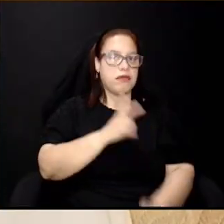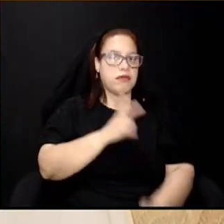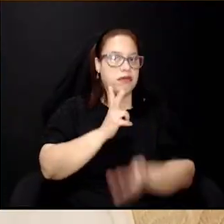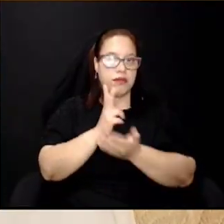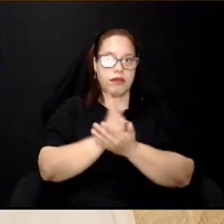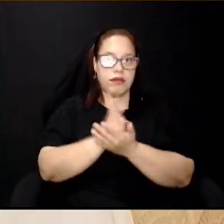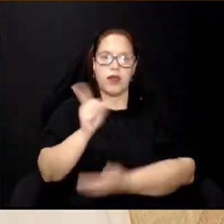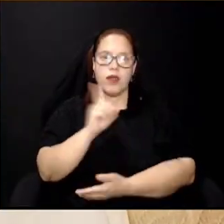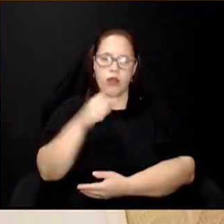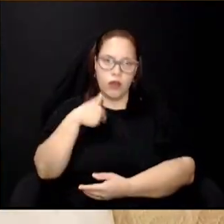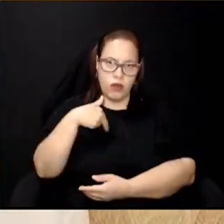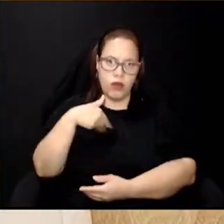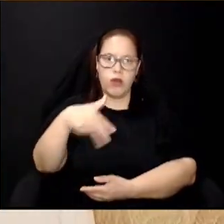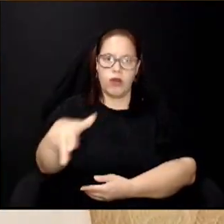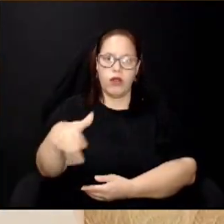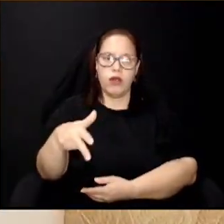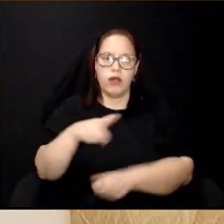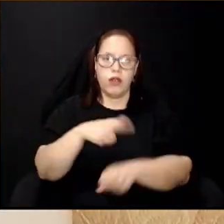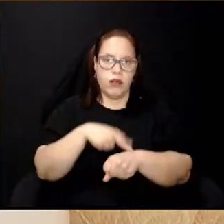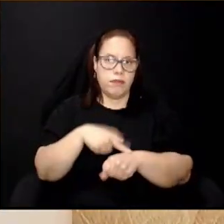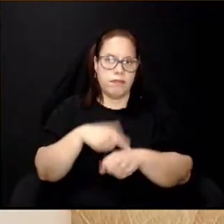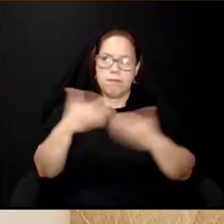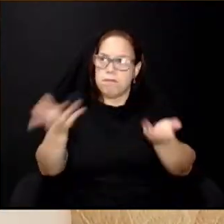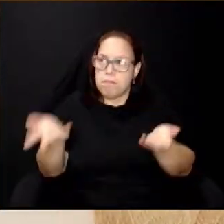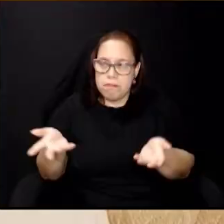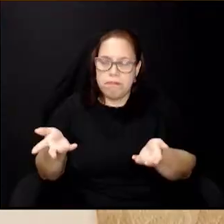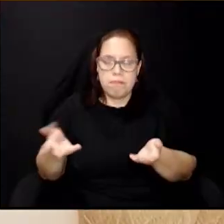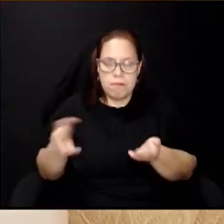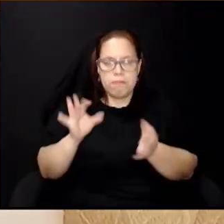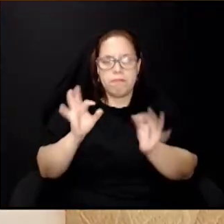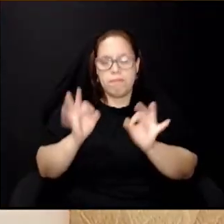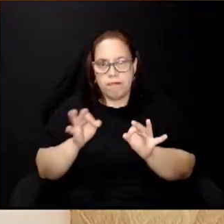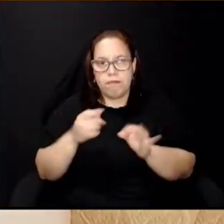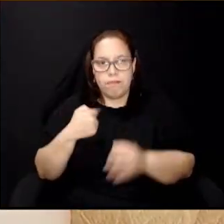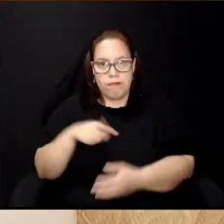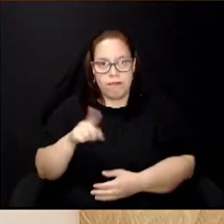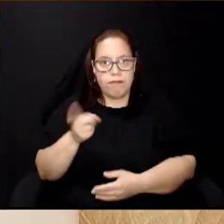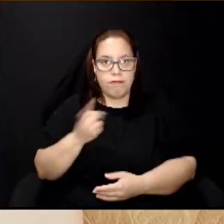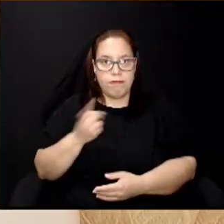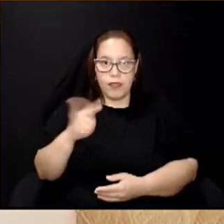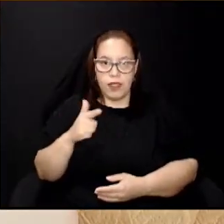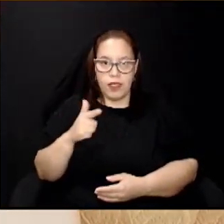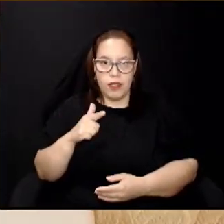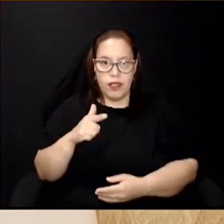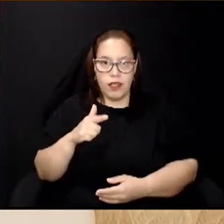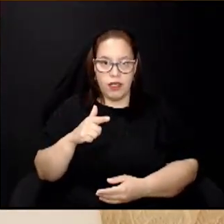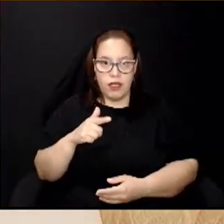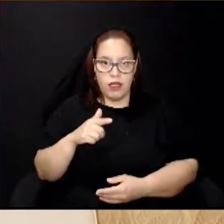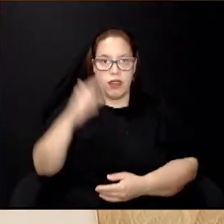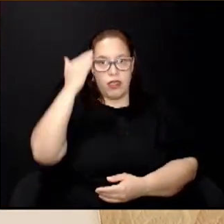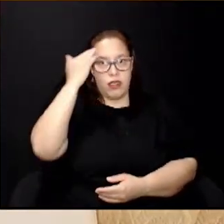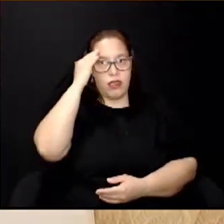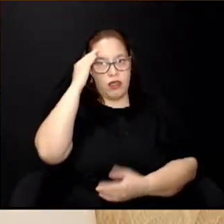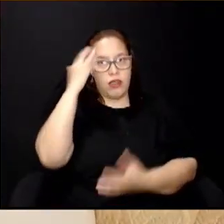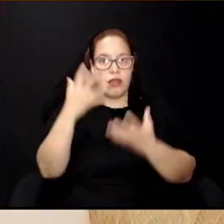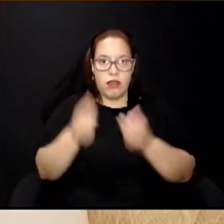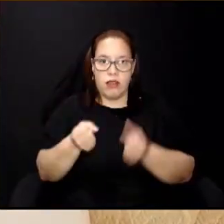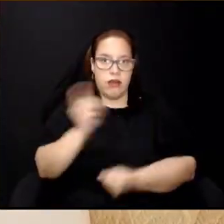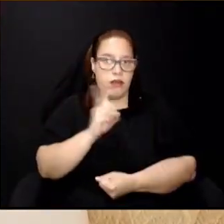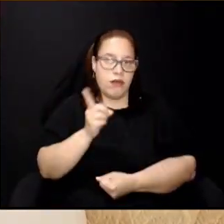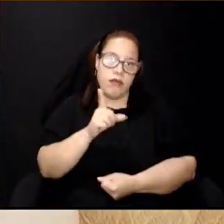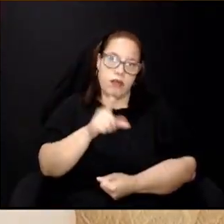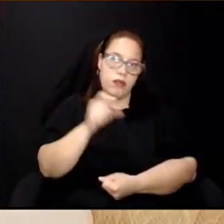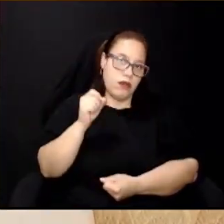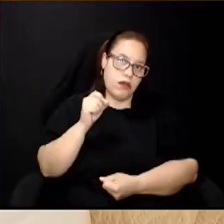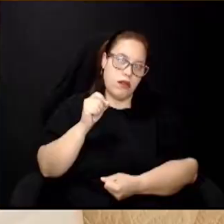vou até a hora que eu achar que realmente é para eu ir. Se não tiver que ser, eu vou entender que esse não era, né,